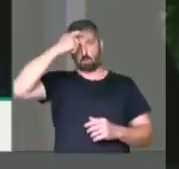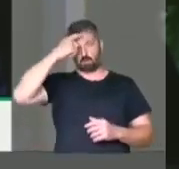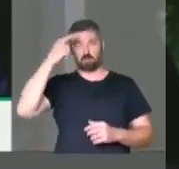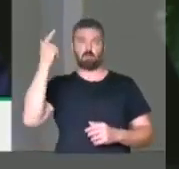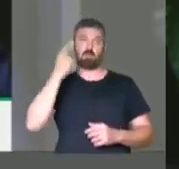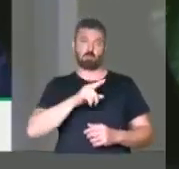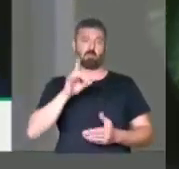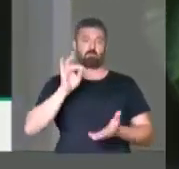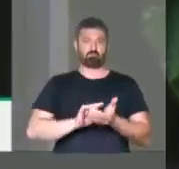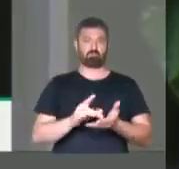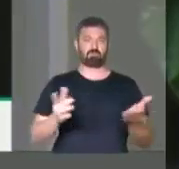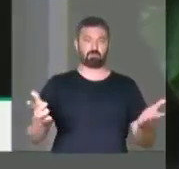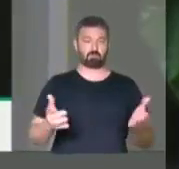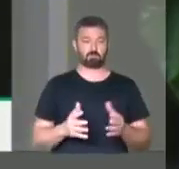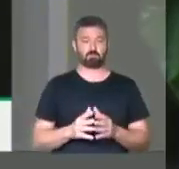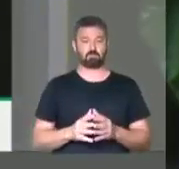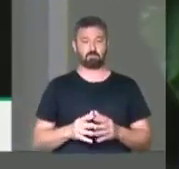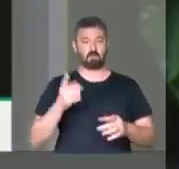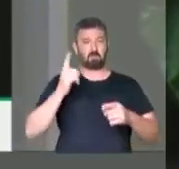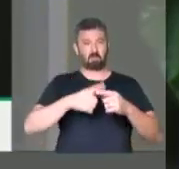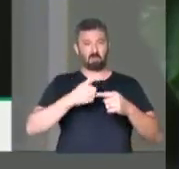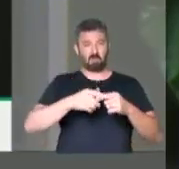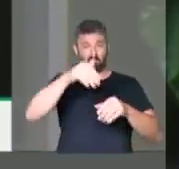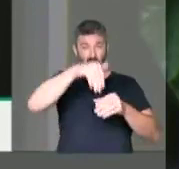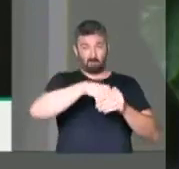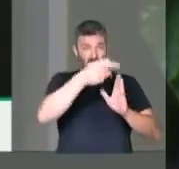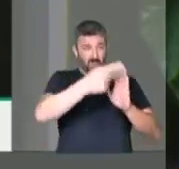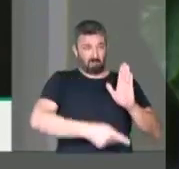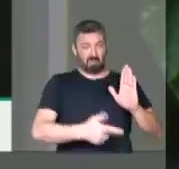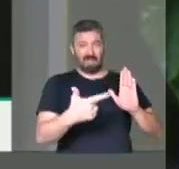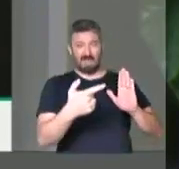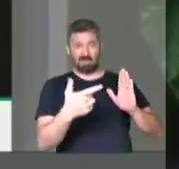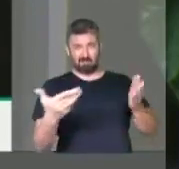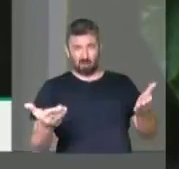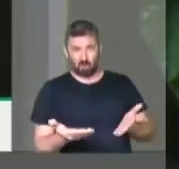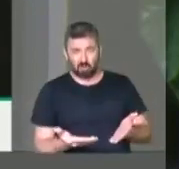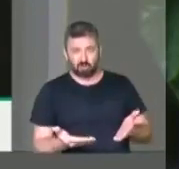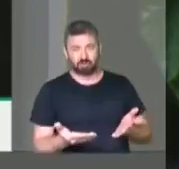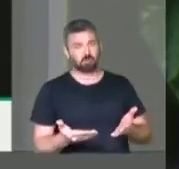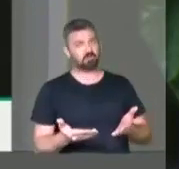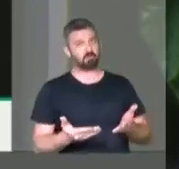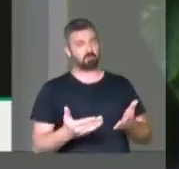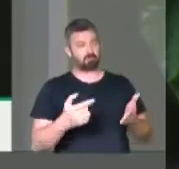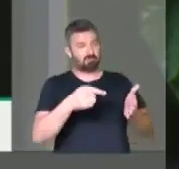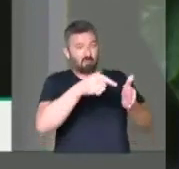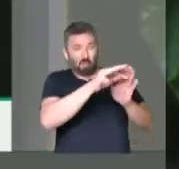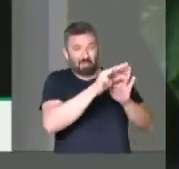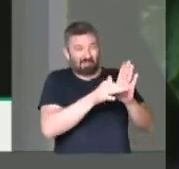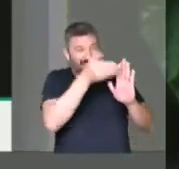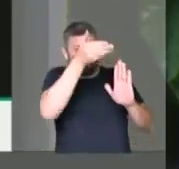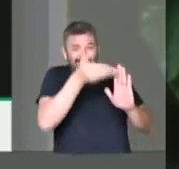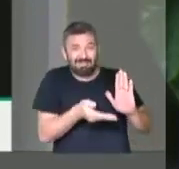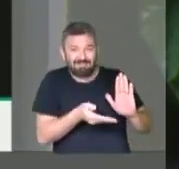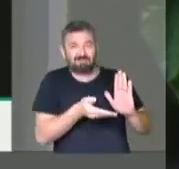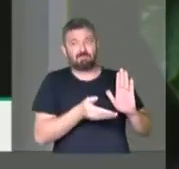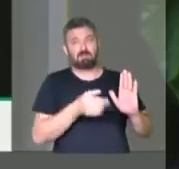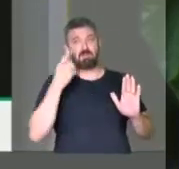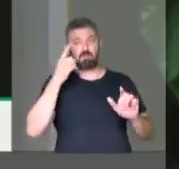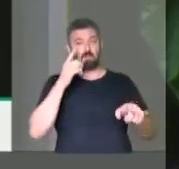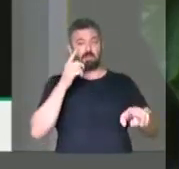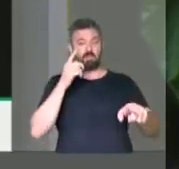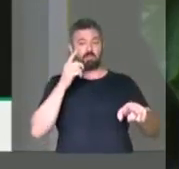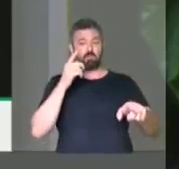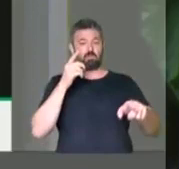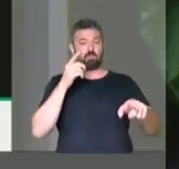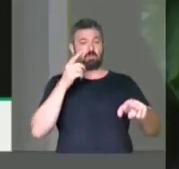acabou prevalecendo, porque votar esse projeto das armas hoje, da maneira que ele estava, deputado Orlando